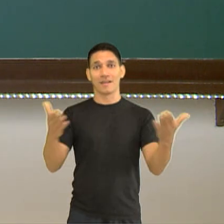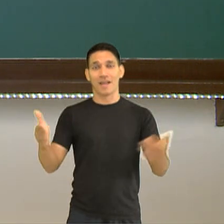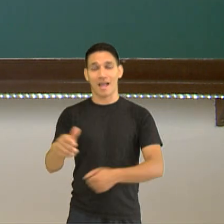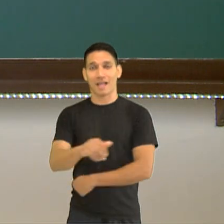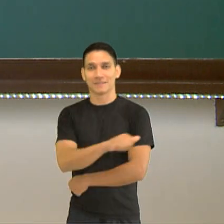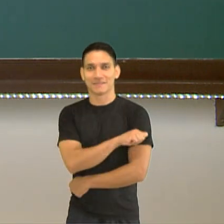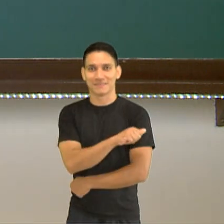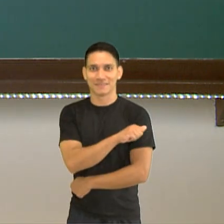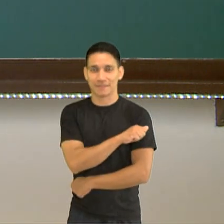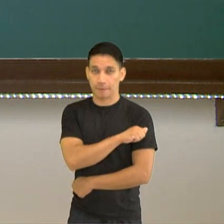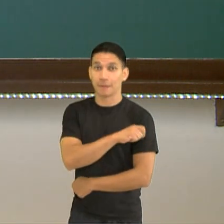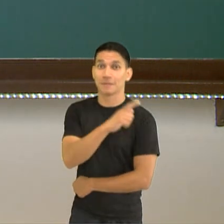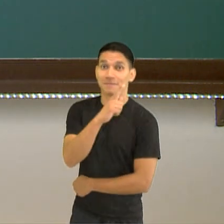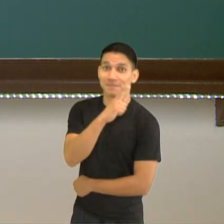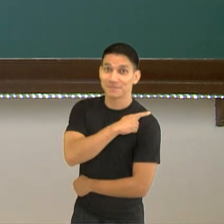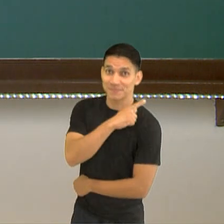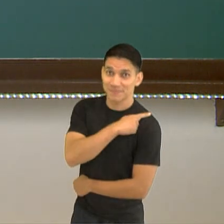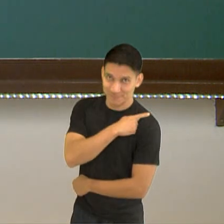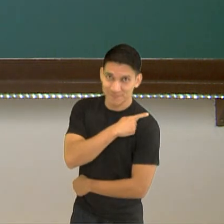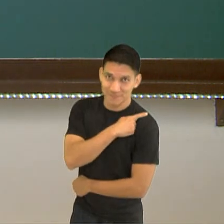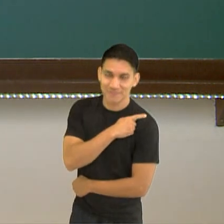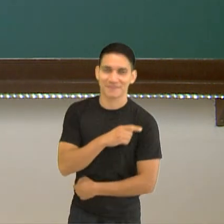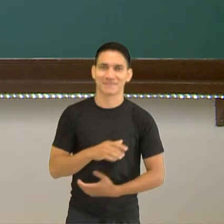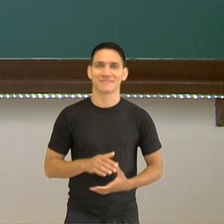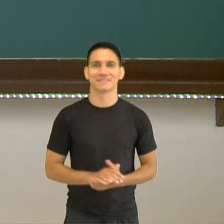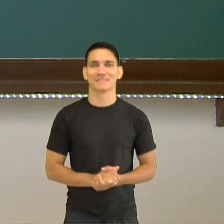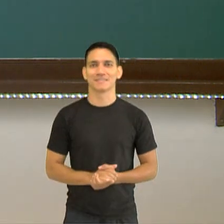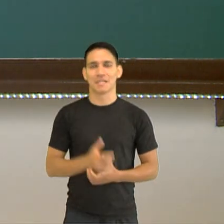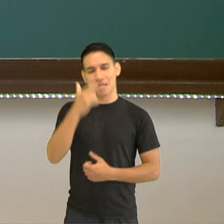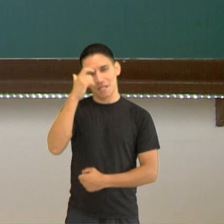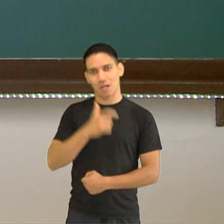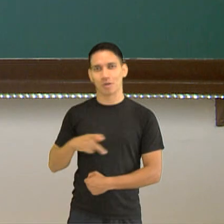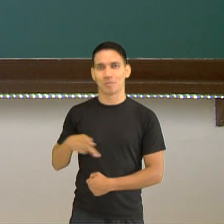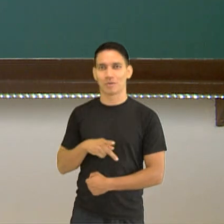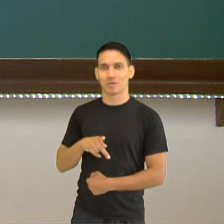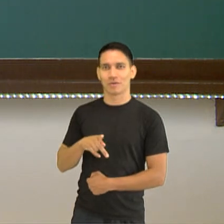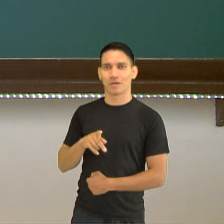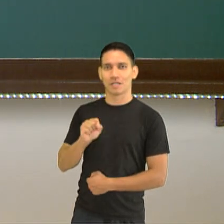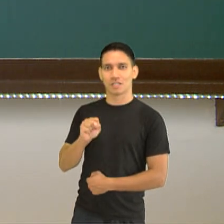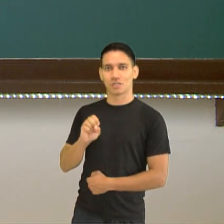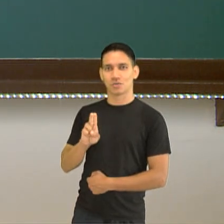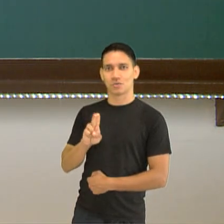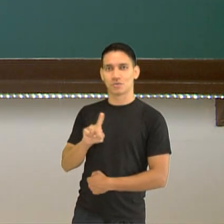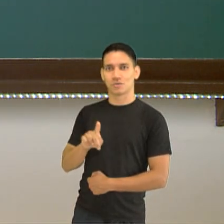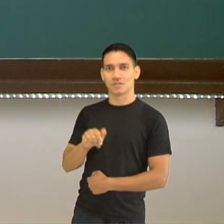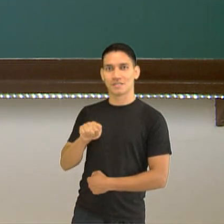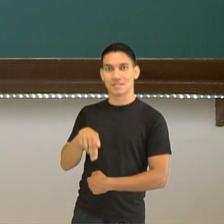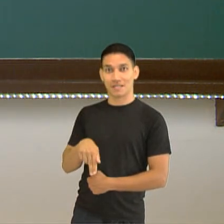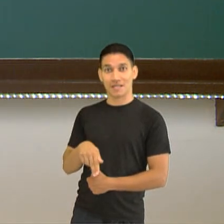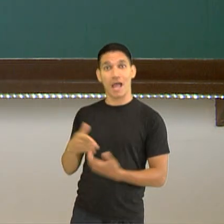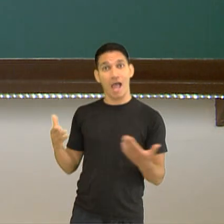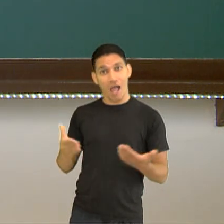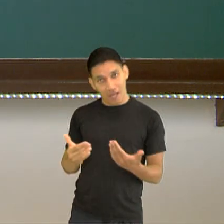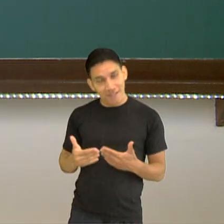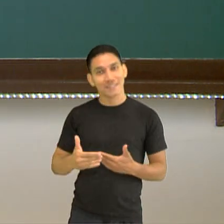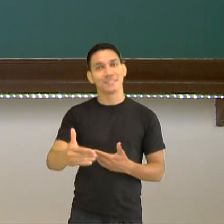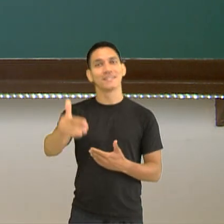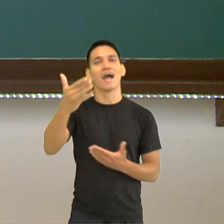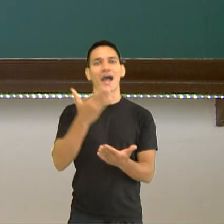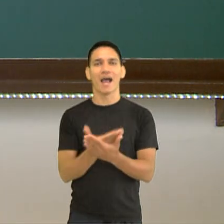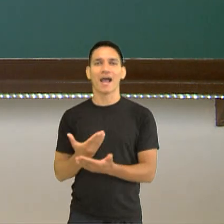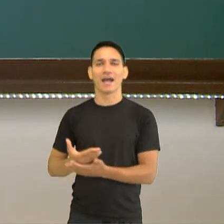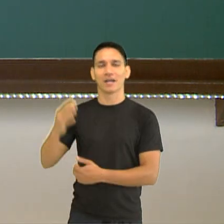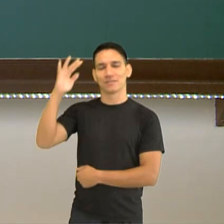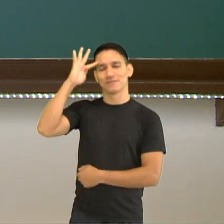Olá, estudantes da primeira série do ensino médio. Eu sou a professora Suzana dos Anjos e essa é mais uma aula